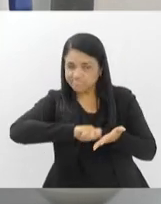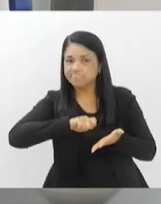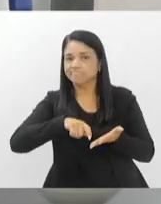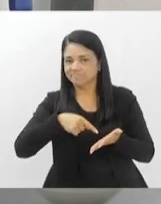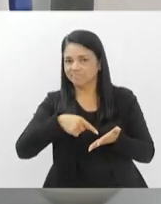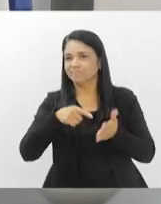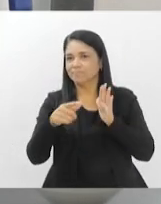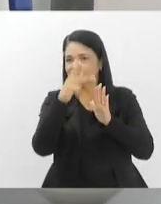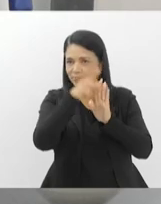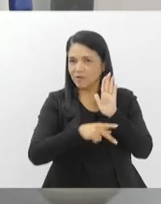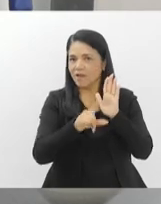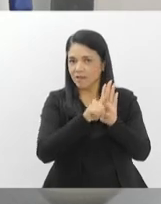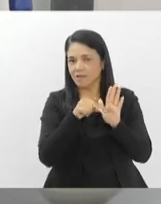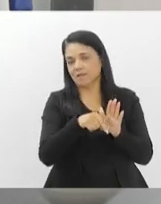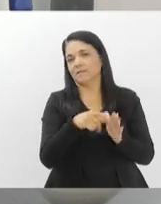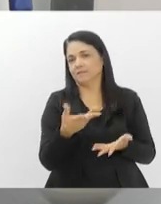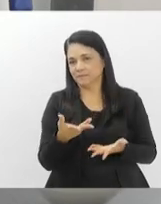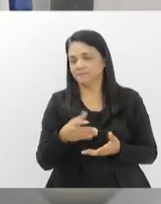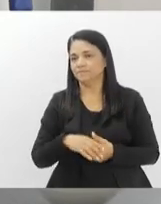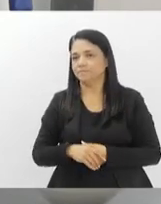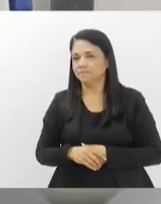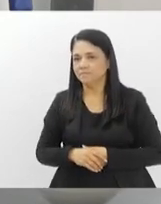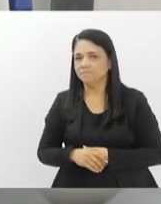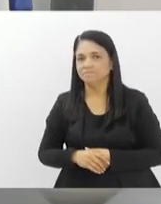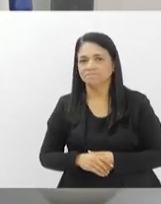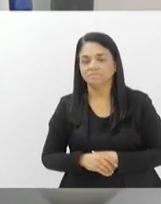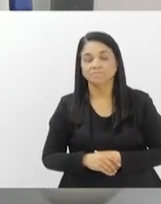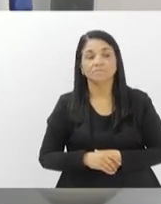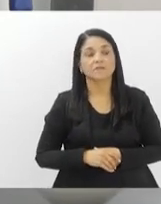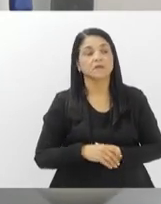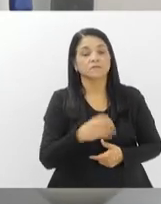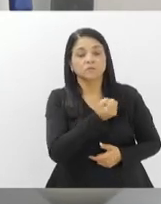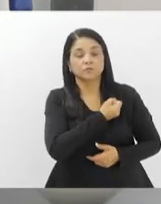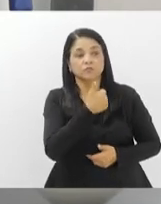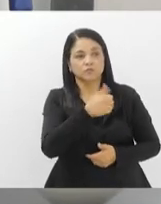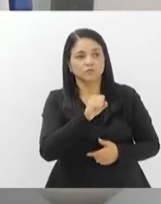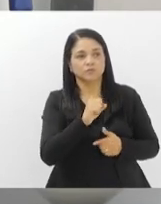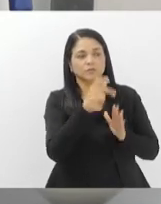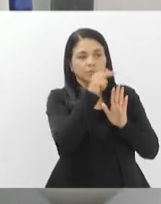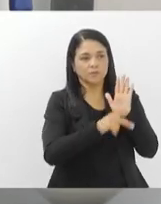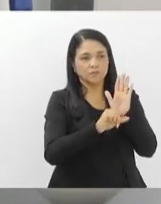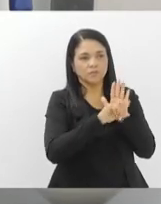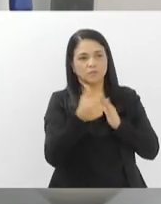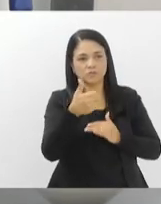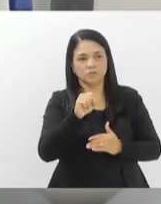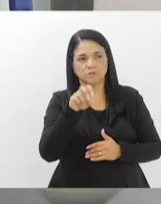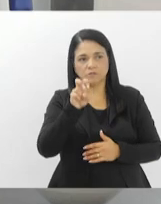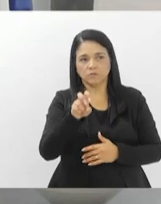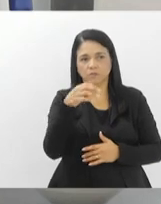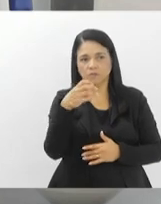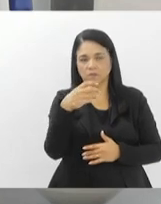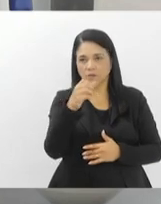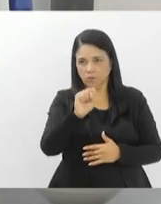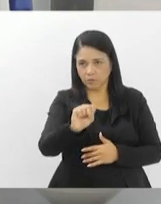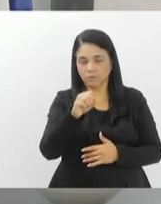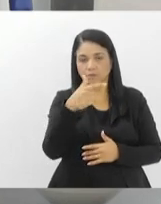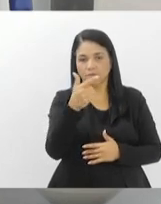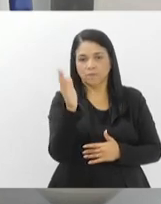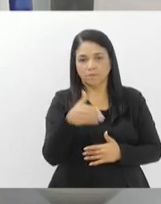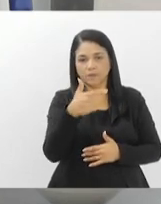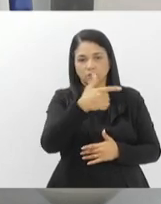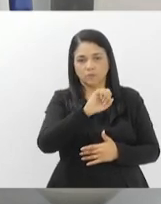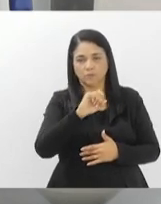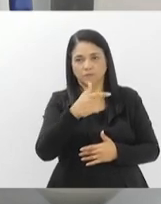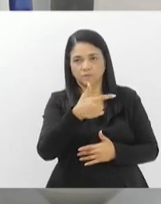né? Exatamente. 18 da pauta. Projeto de lei 1858 de 23, de autoria da deputada